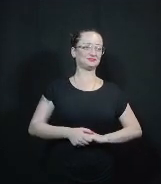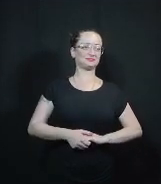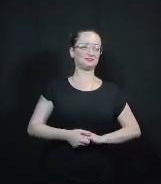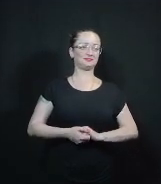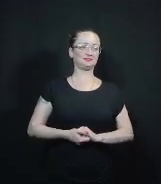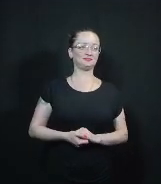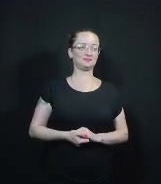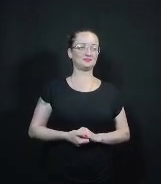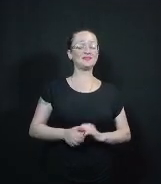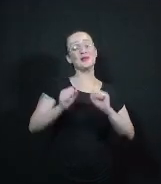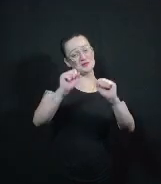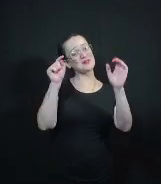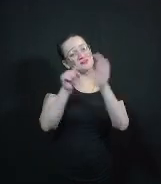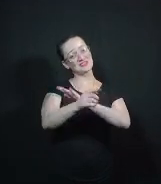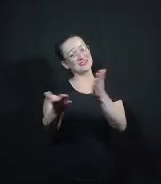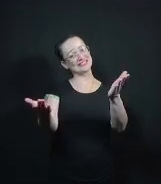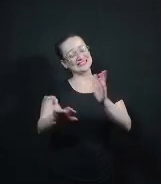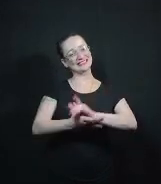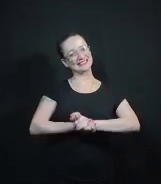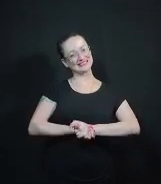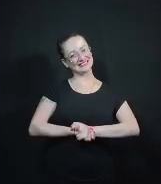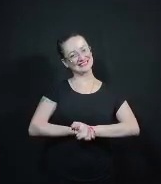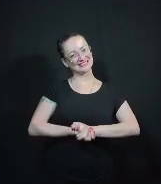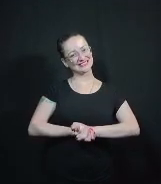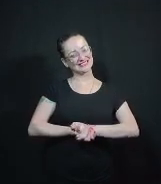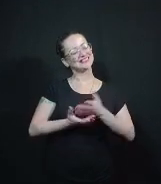Pode fazer a pergunta.